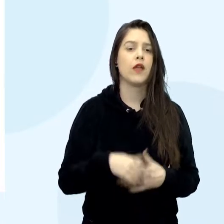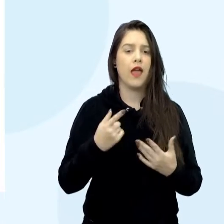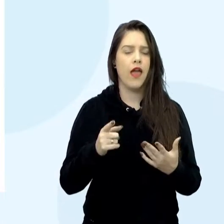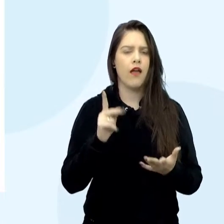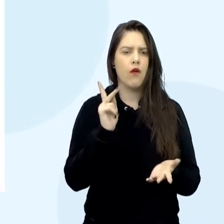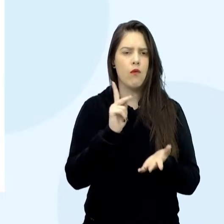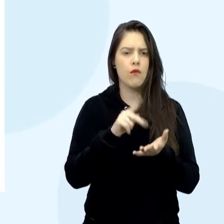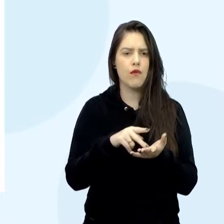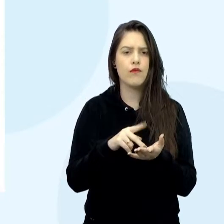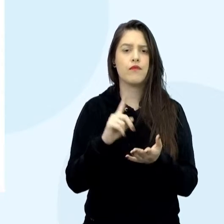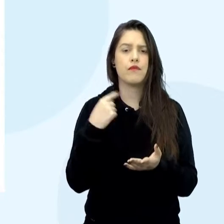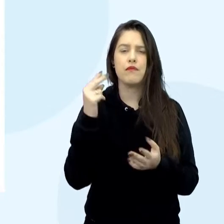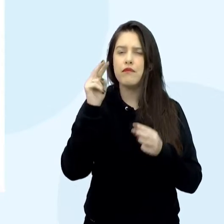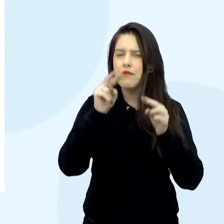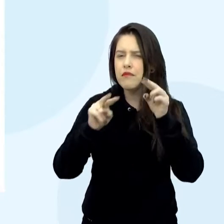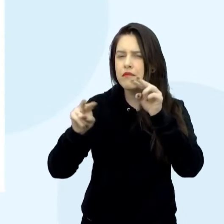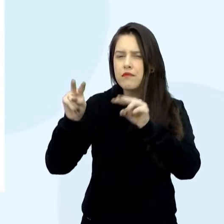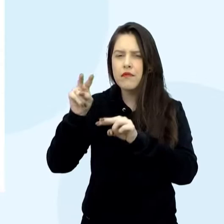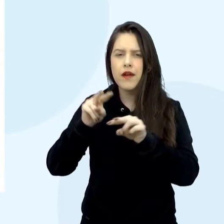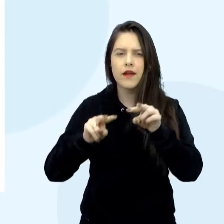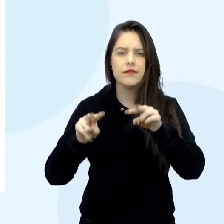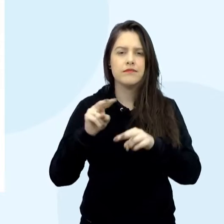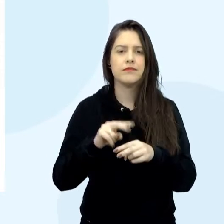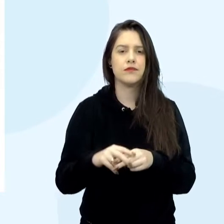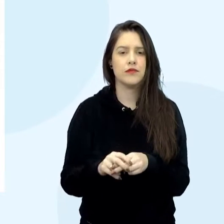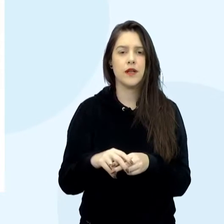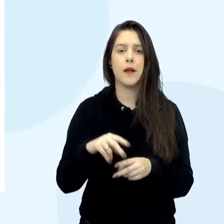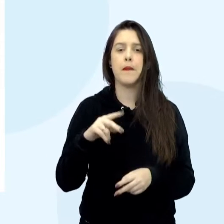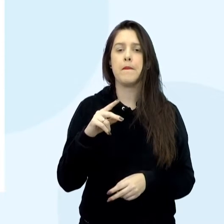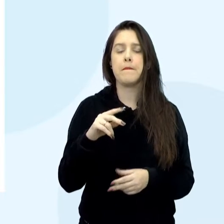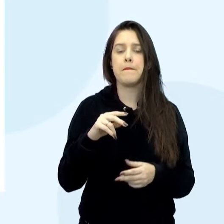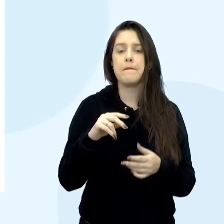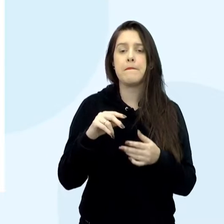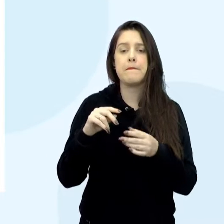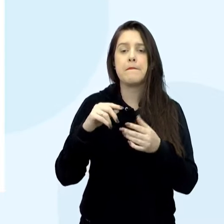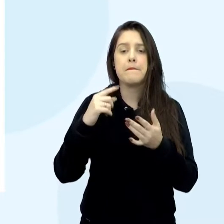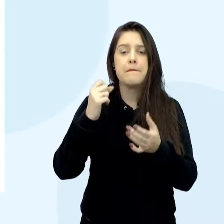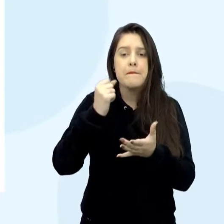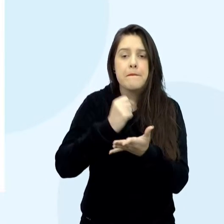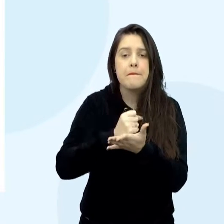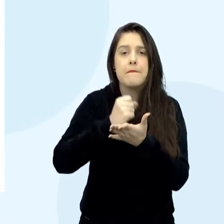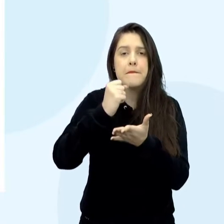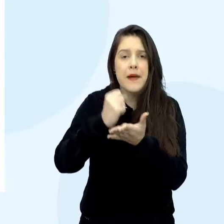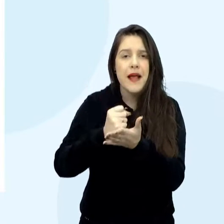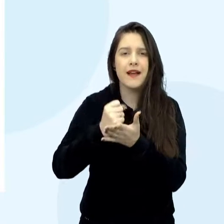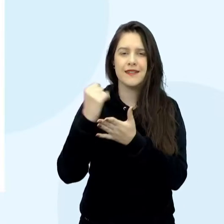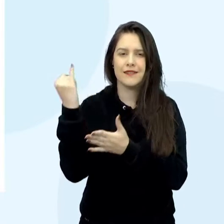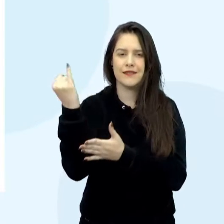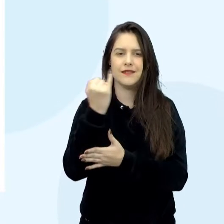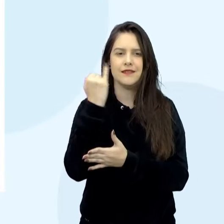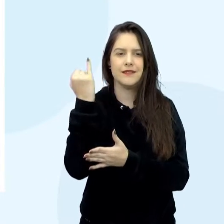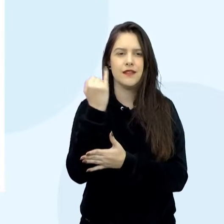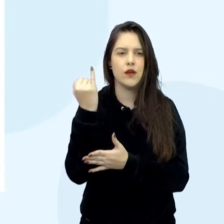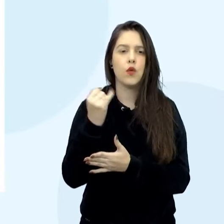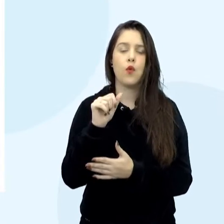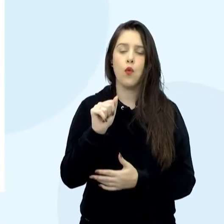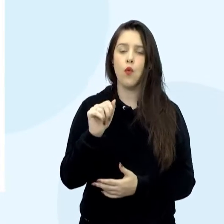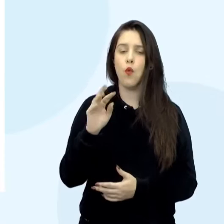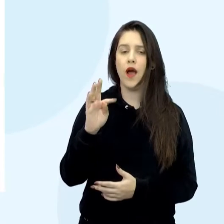comum vermos comerciais patrocinados por marcas importantes com atletas